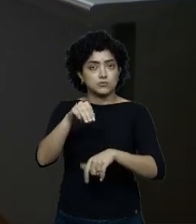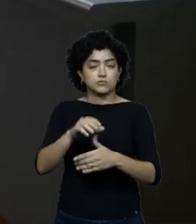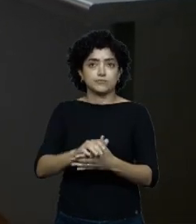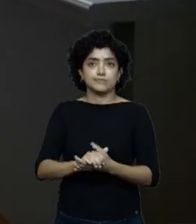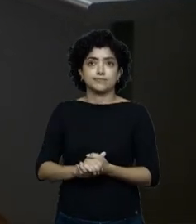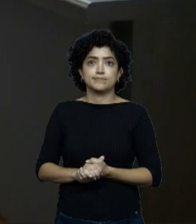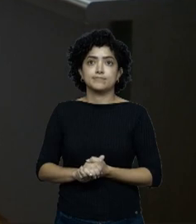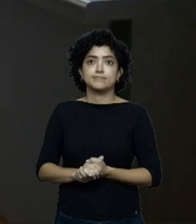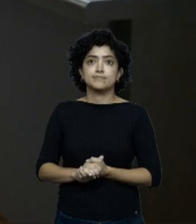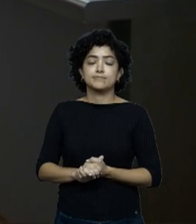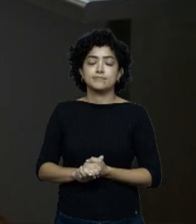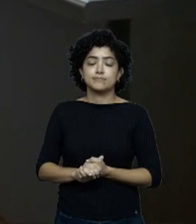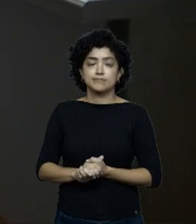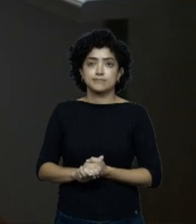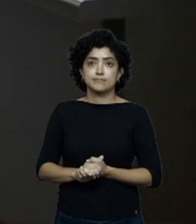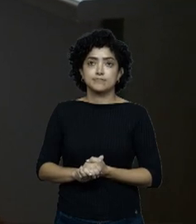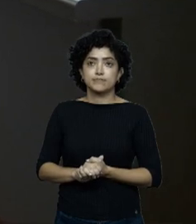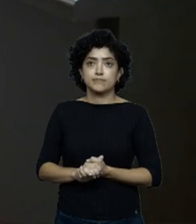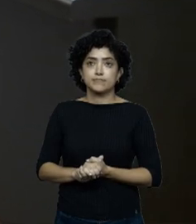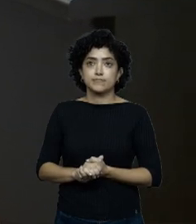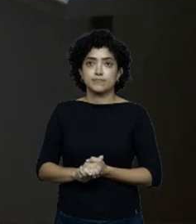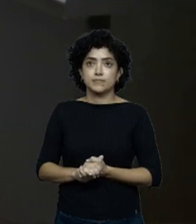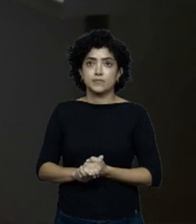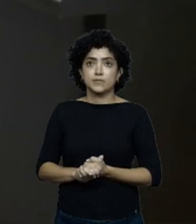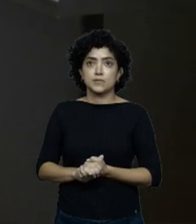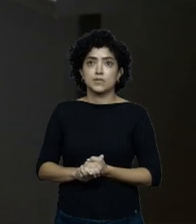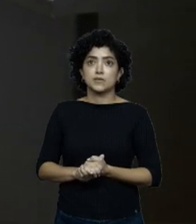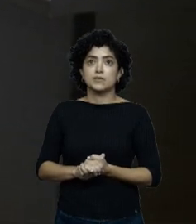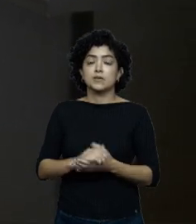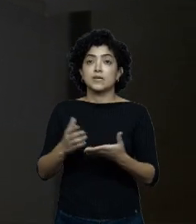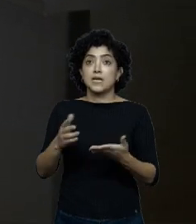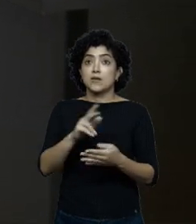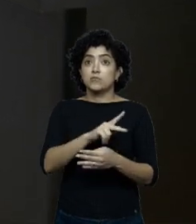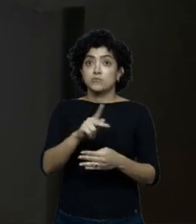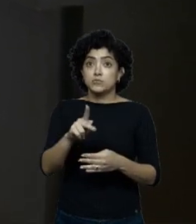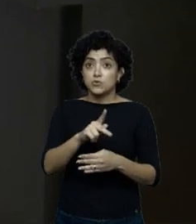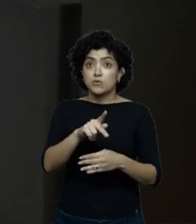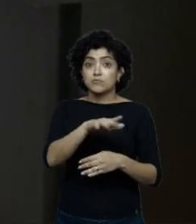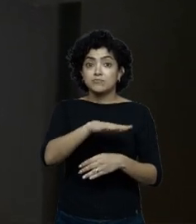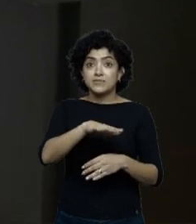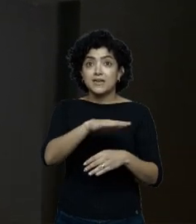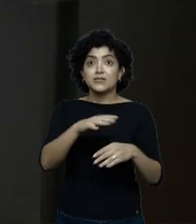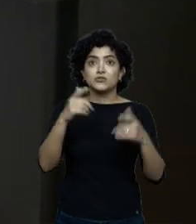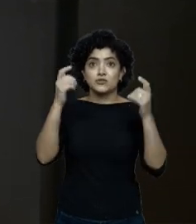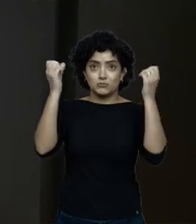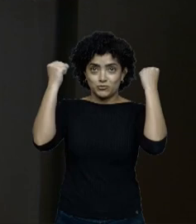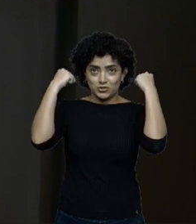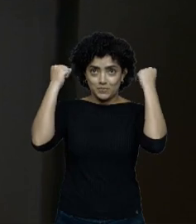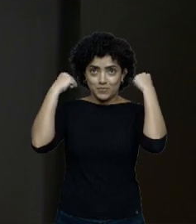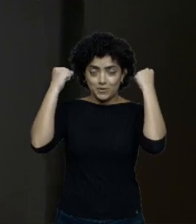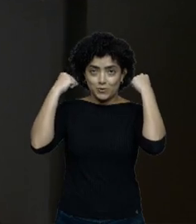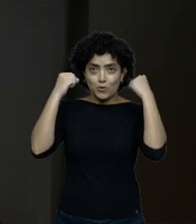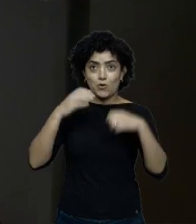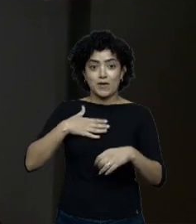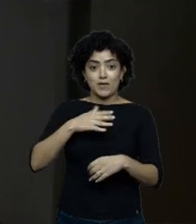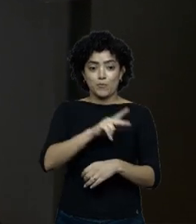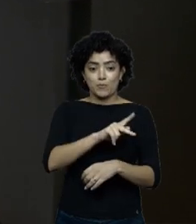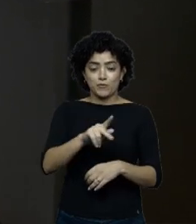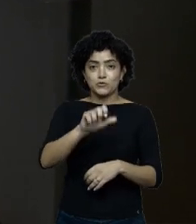tá beleza beleza OK Professor Jackson de Toledo Regional de Chapecó tô falando com o professor